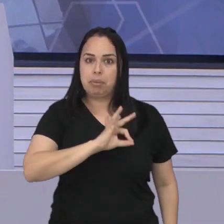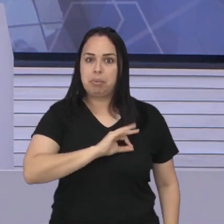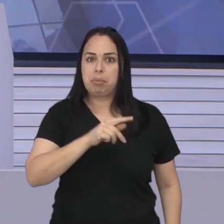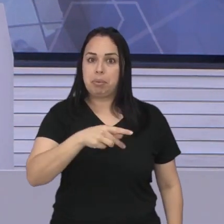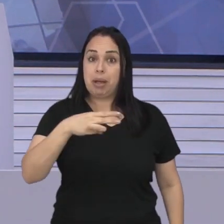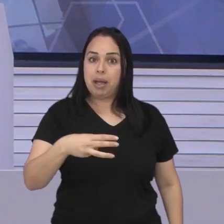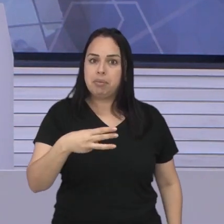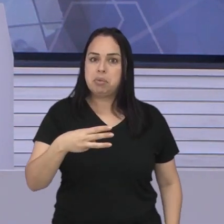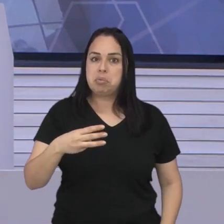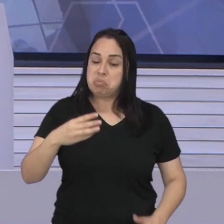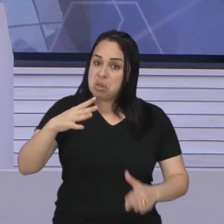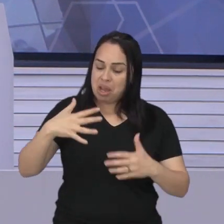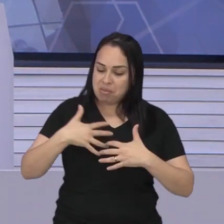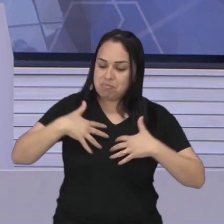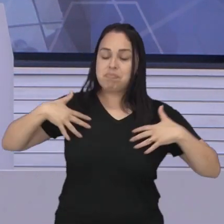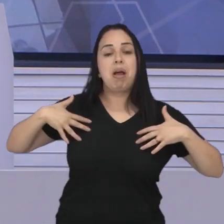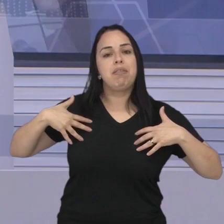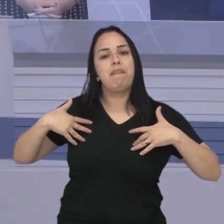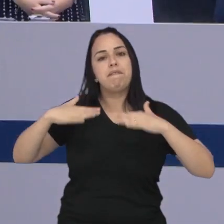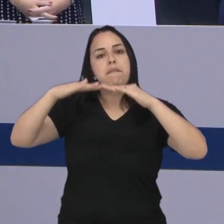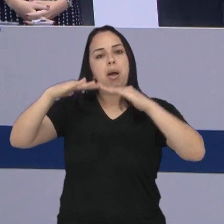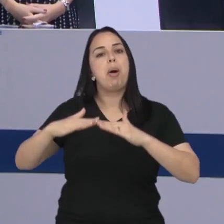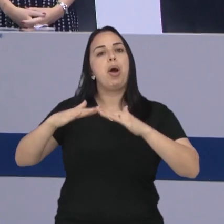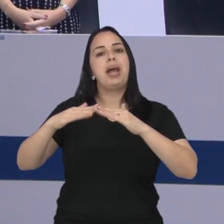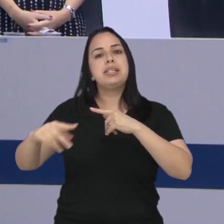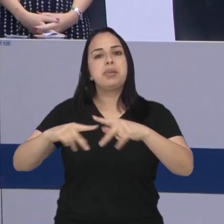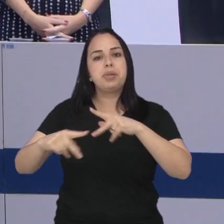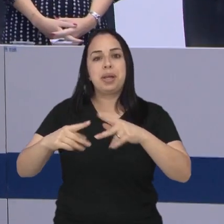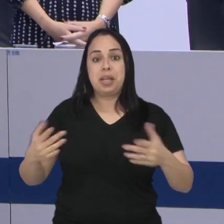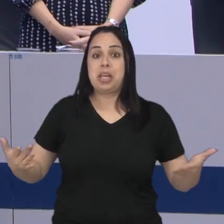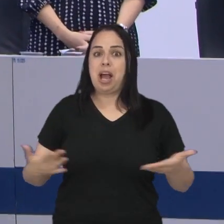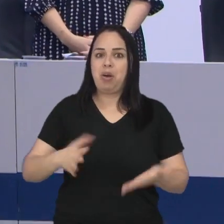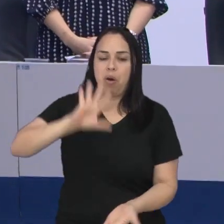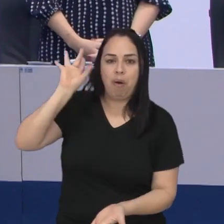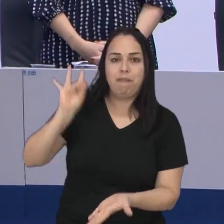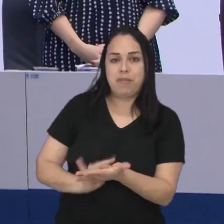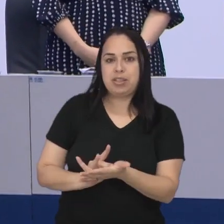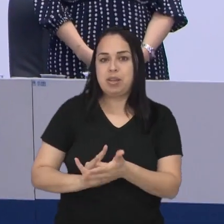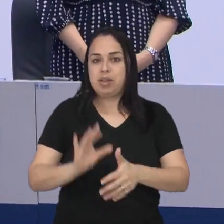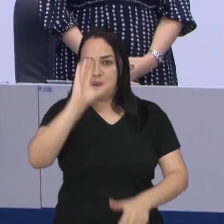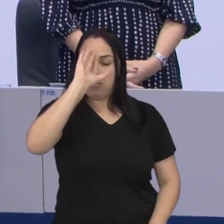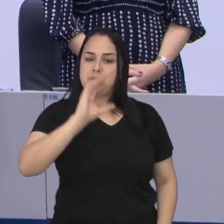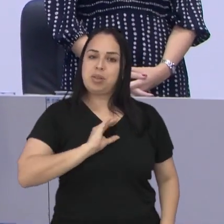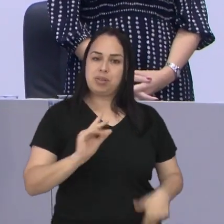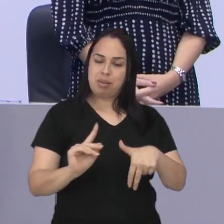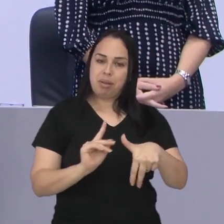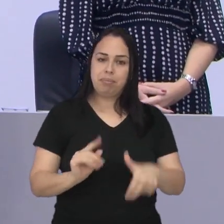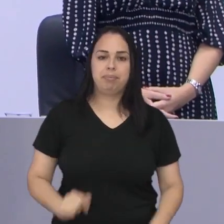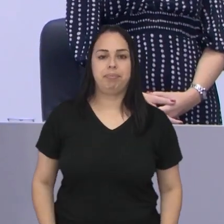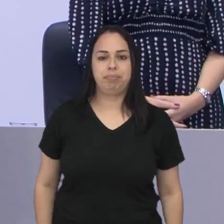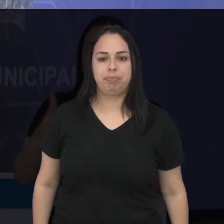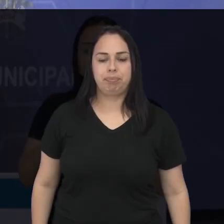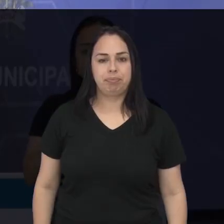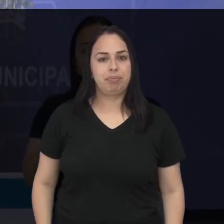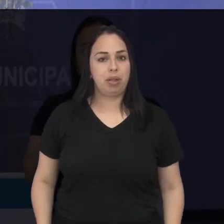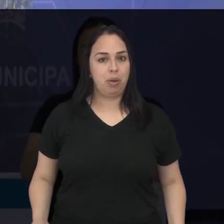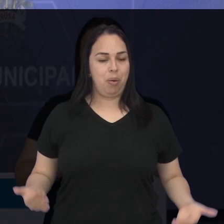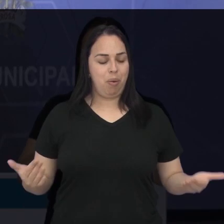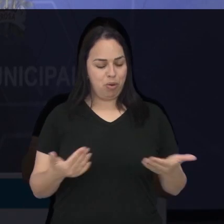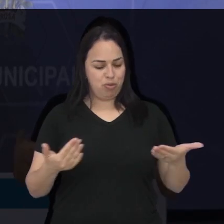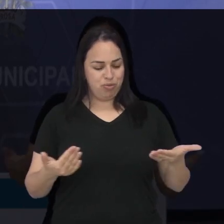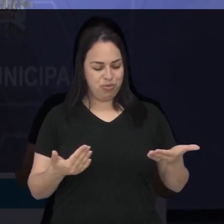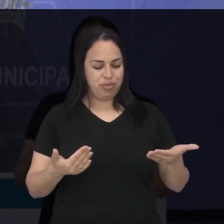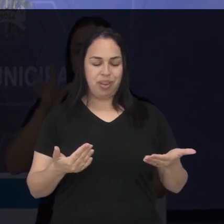sobre a felicidade de morar em São José dos Campos e de ser, agora oficialmente, um cidadão joseense.